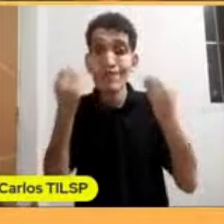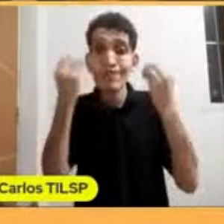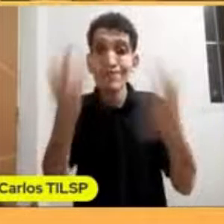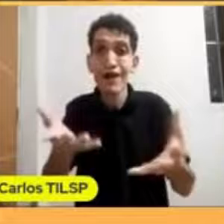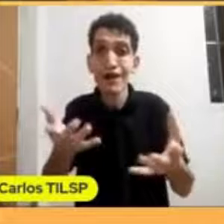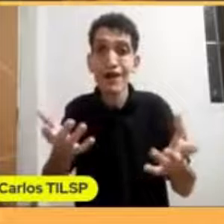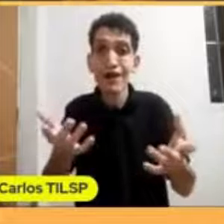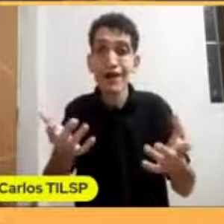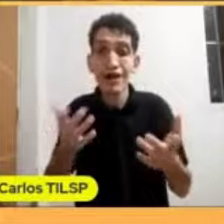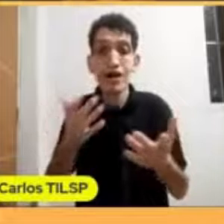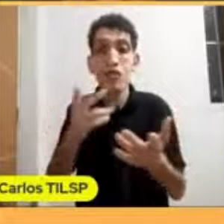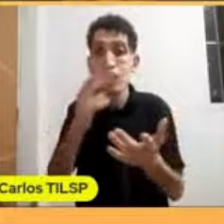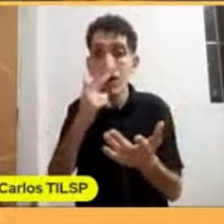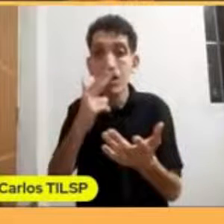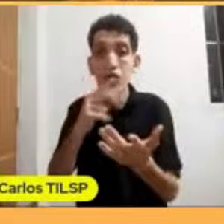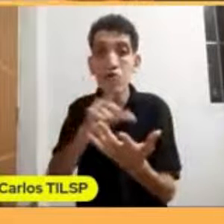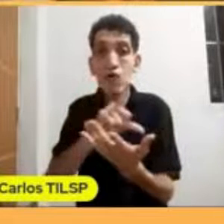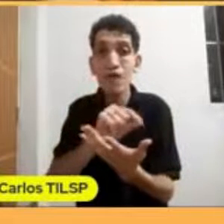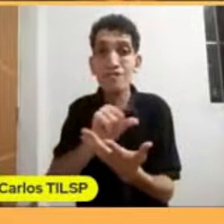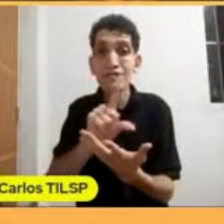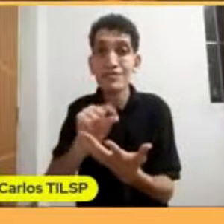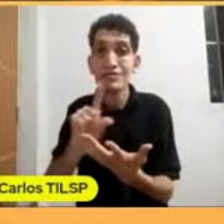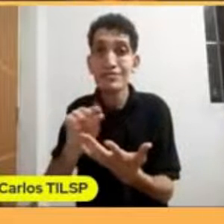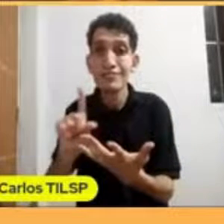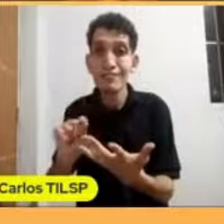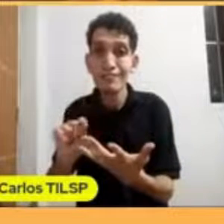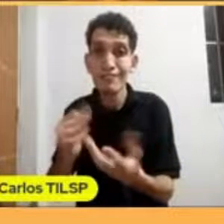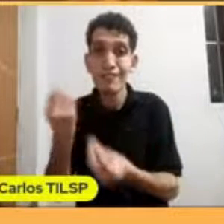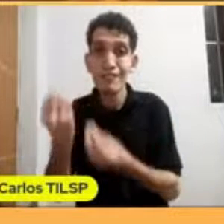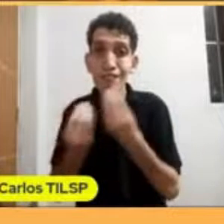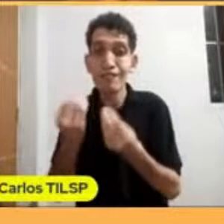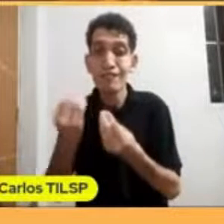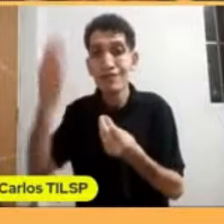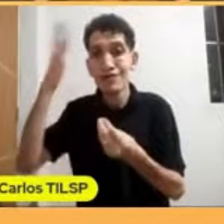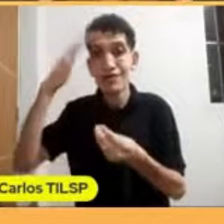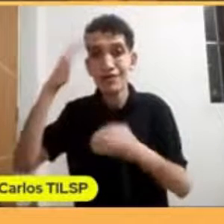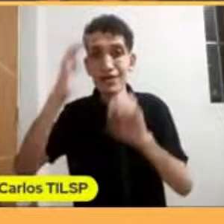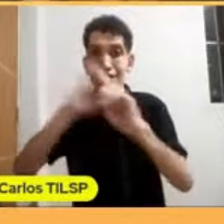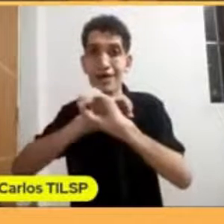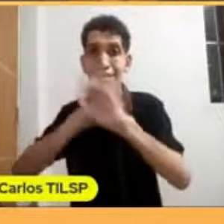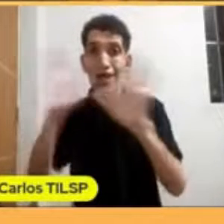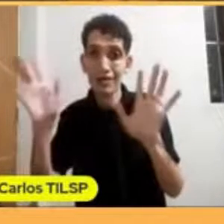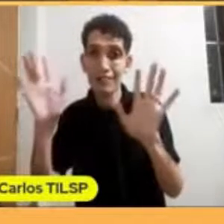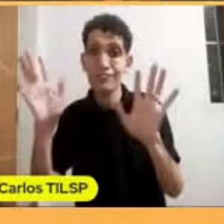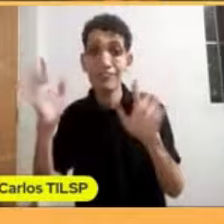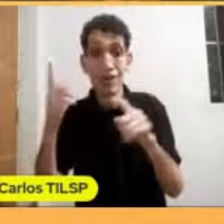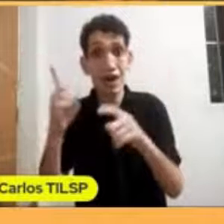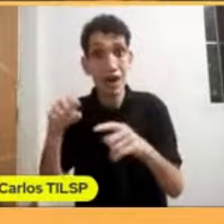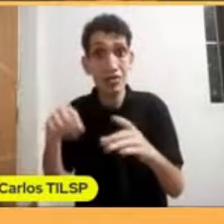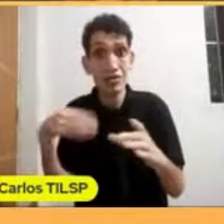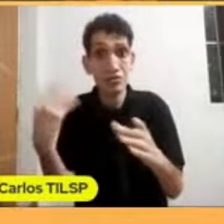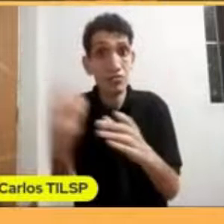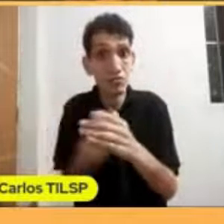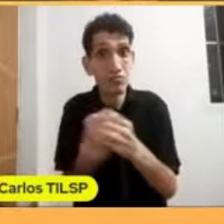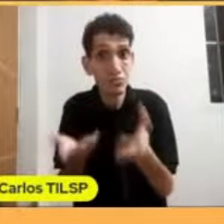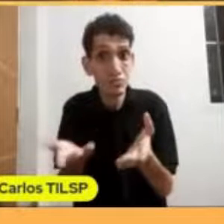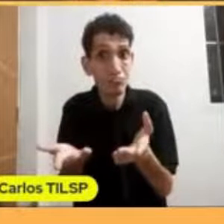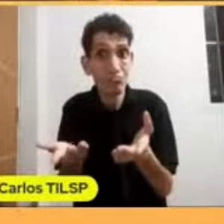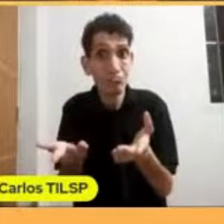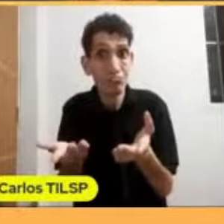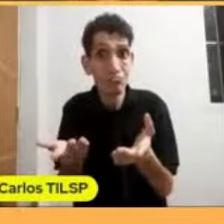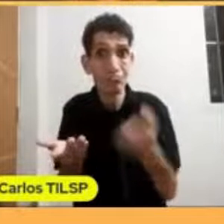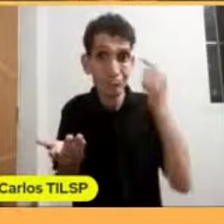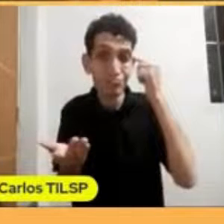dando alternativas para as pessoas também ficarem incluídas naquele produto digital que eu estou